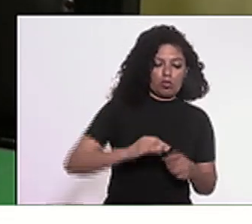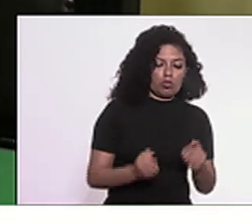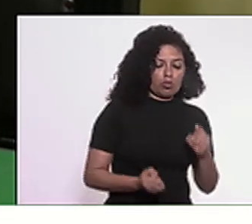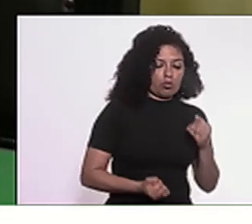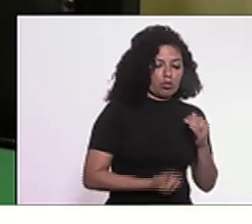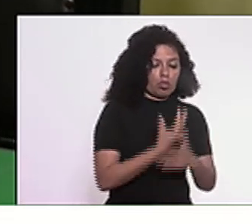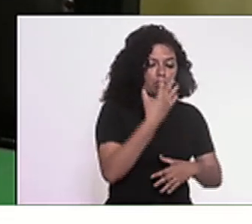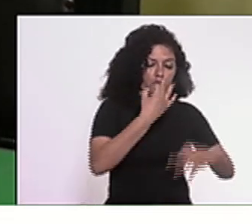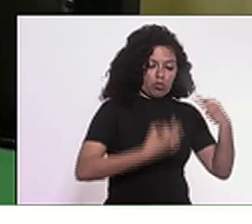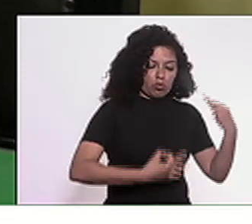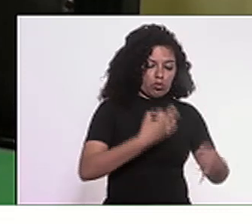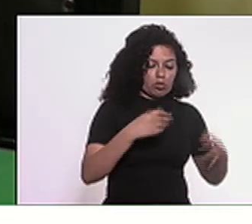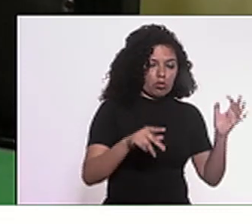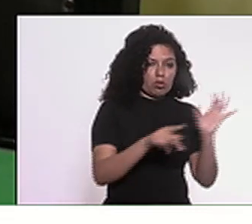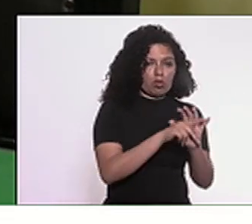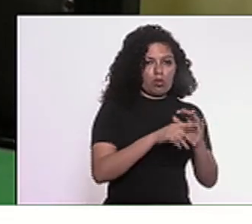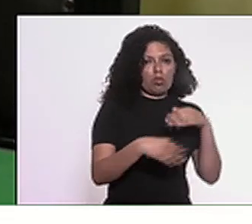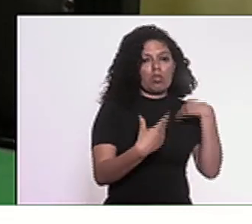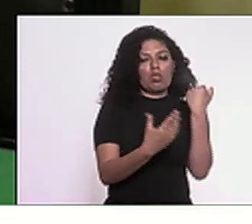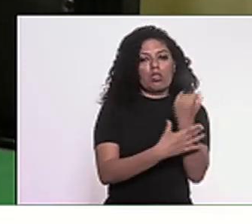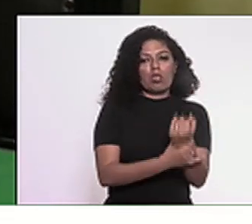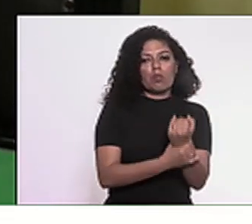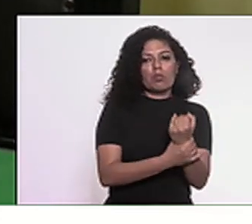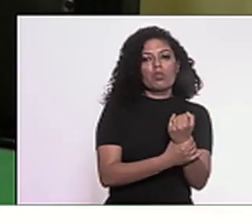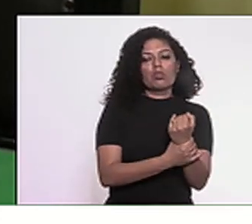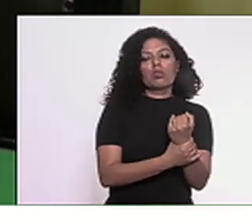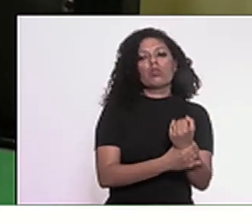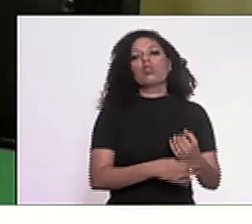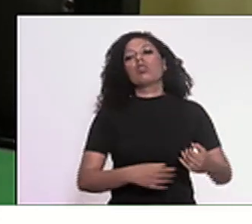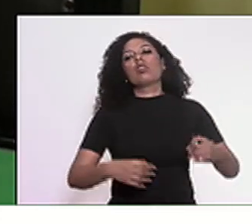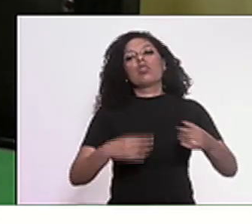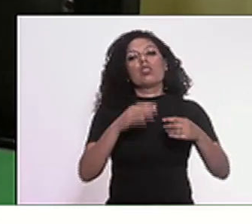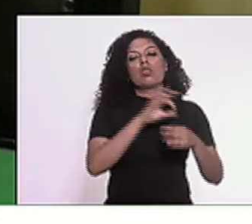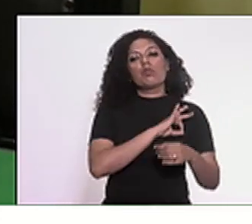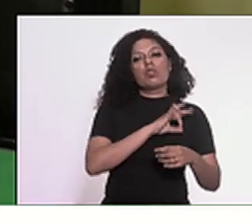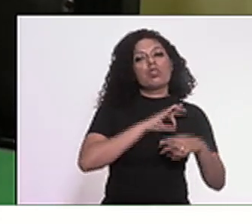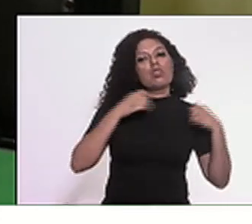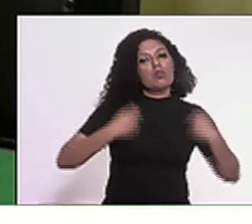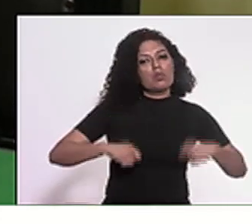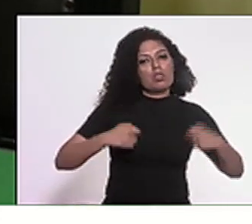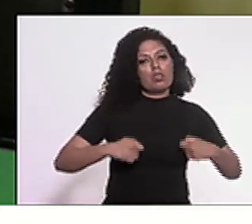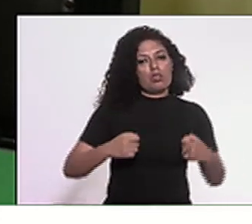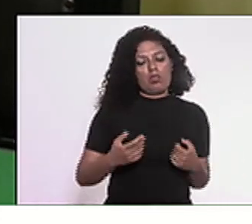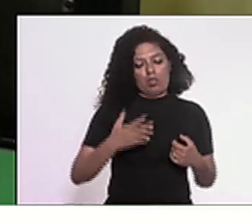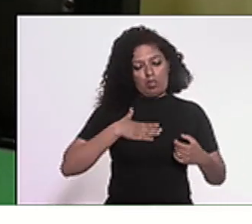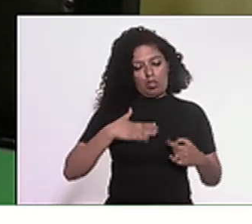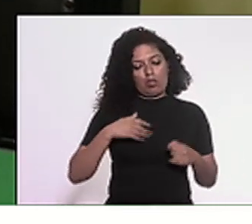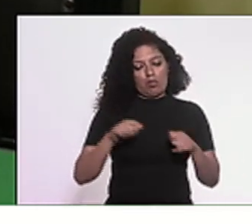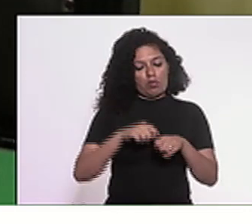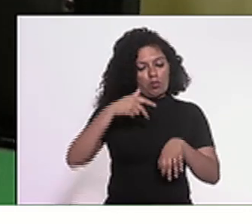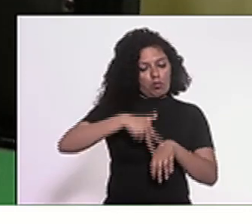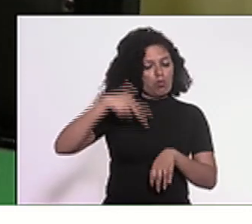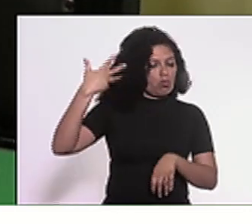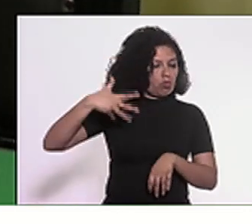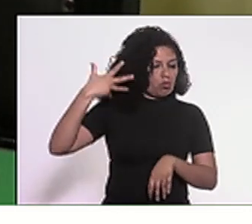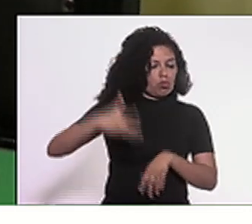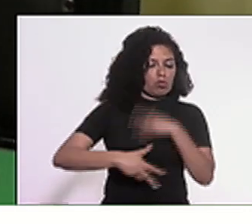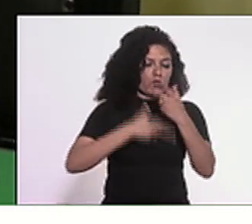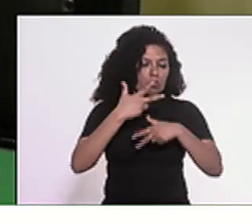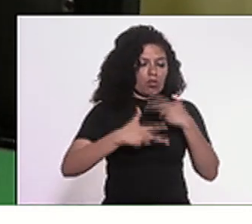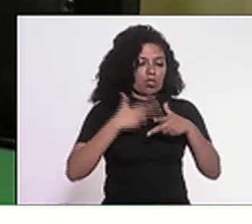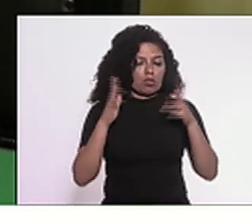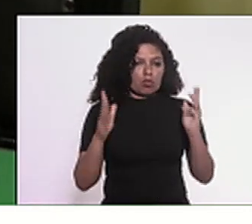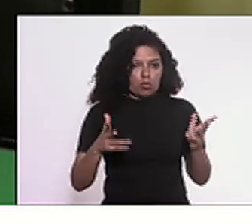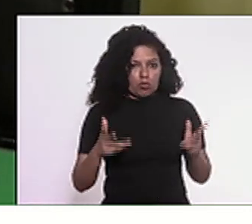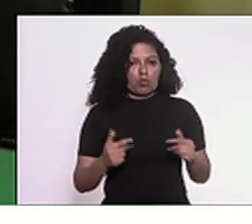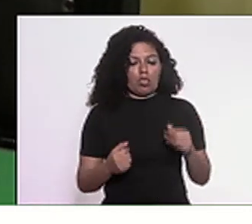Polícia Militar... Eu, recentemente, fiz uma indicação ao presidente do Tribunal de Justiça para que ele possa criar essa vara, criar esse tribunal